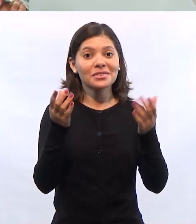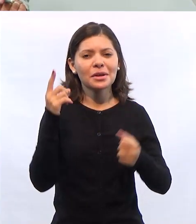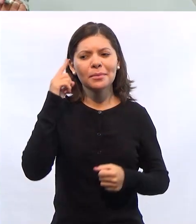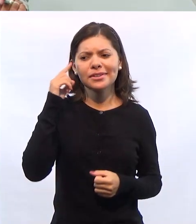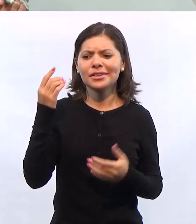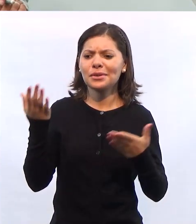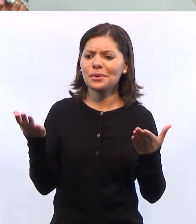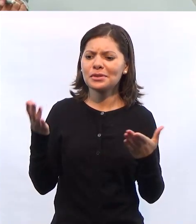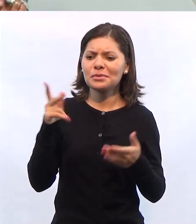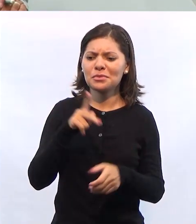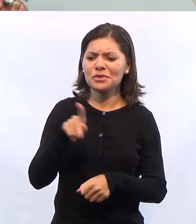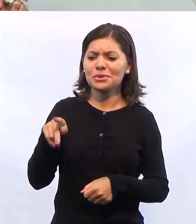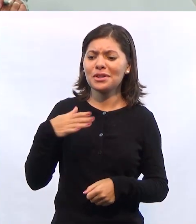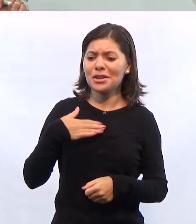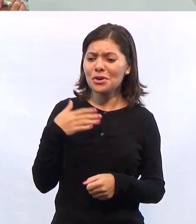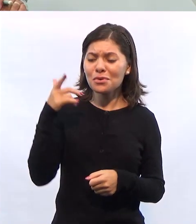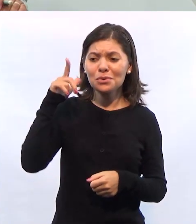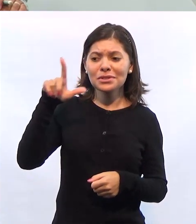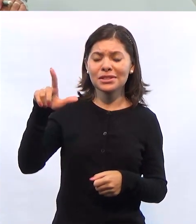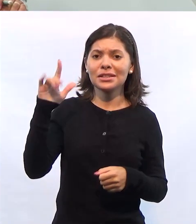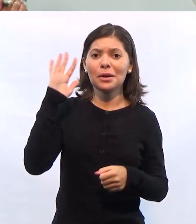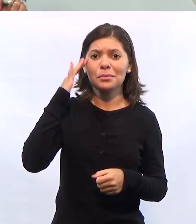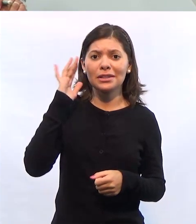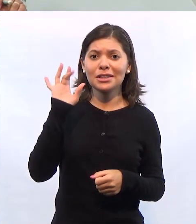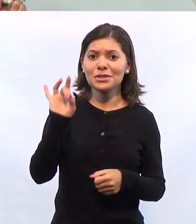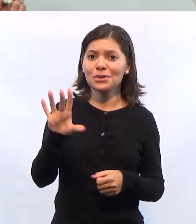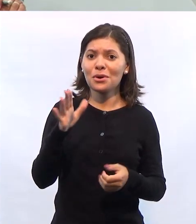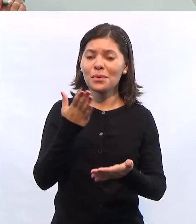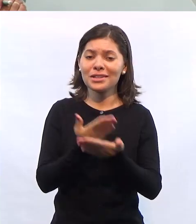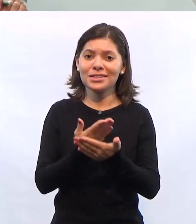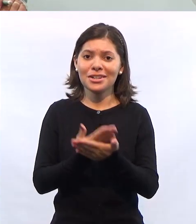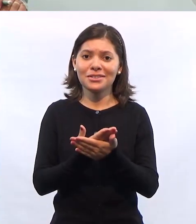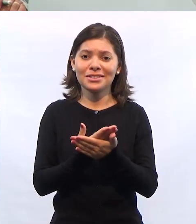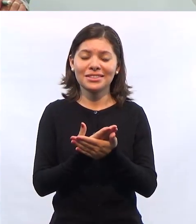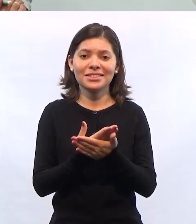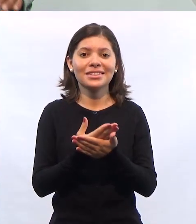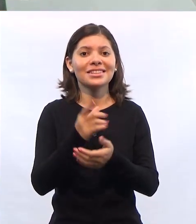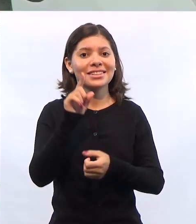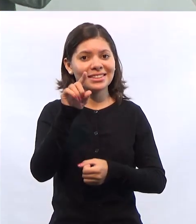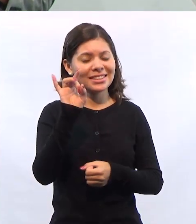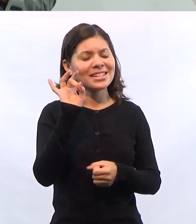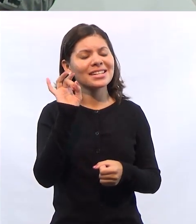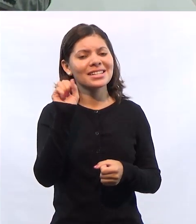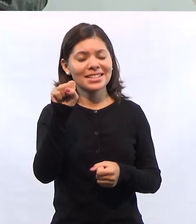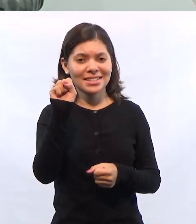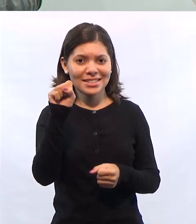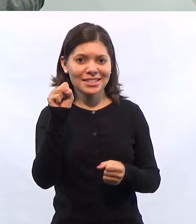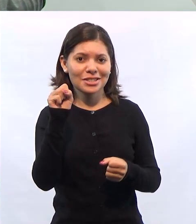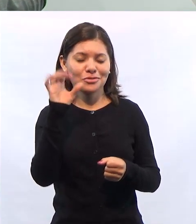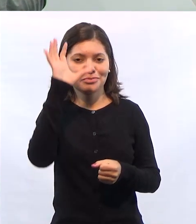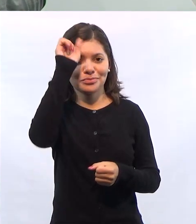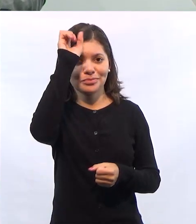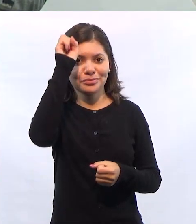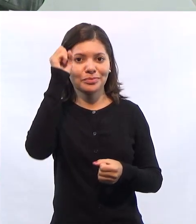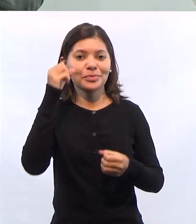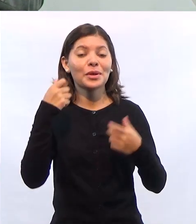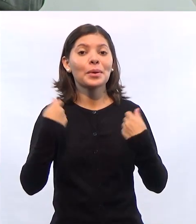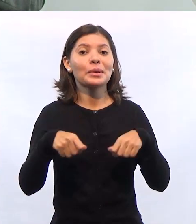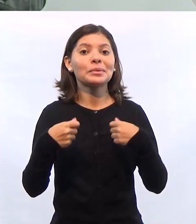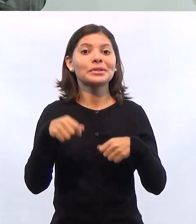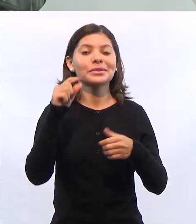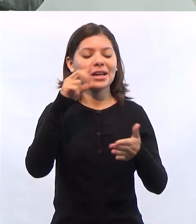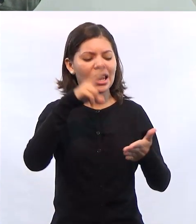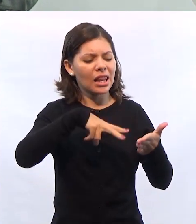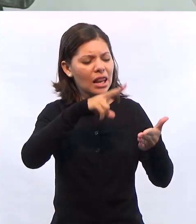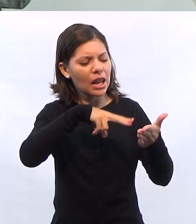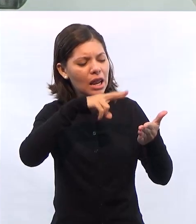tá E aí você pensa nossa professor será que eu vou conseguir aprender só com as suas aulas você vai aprender muita coisa mas você